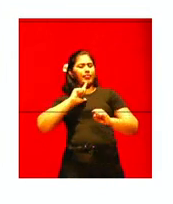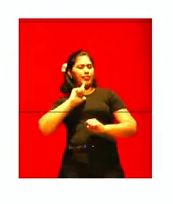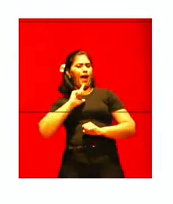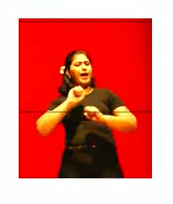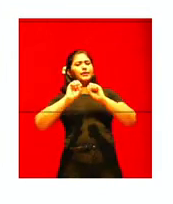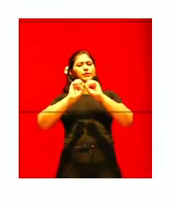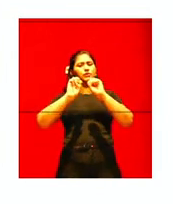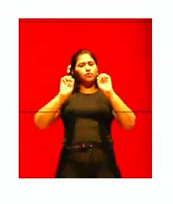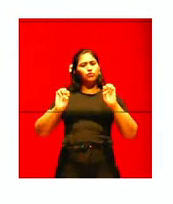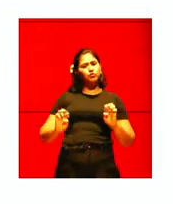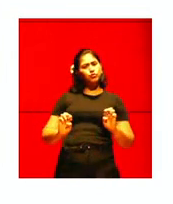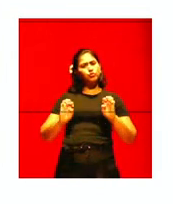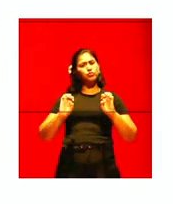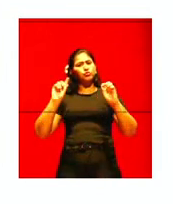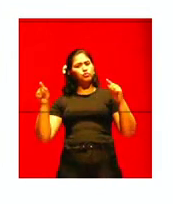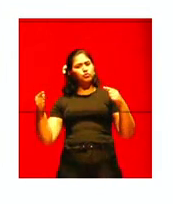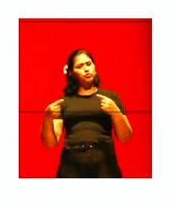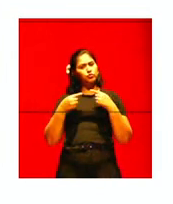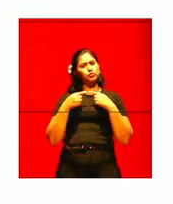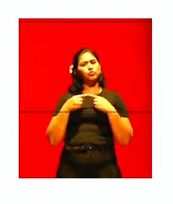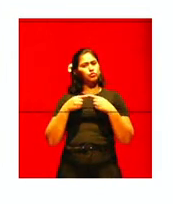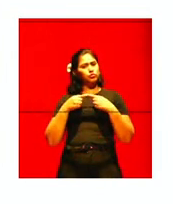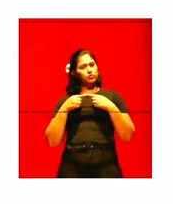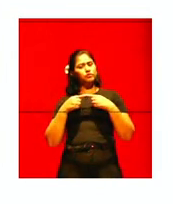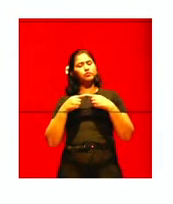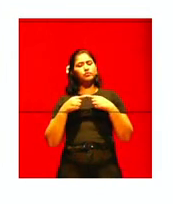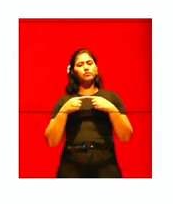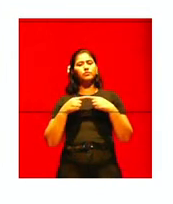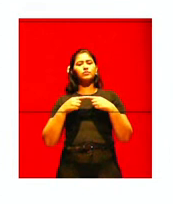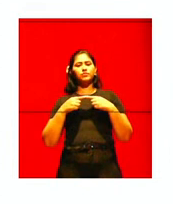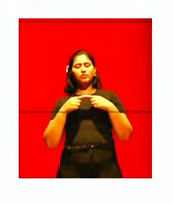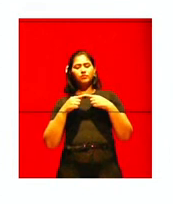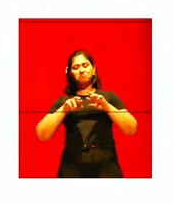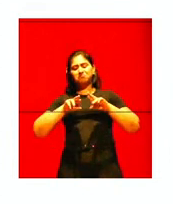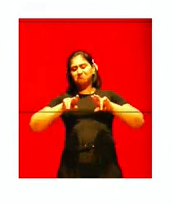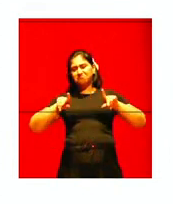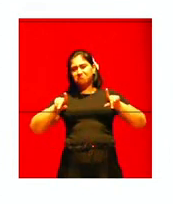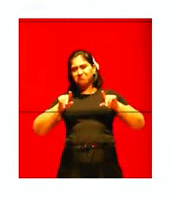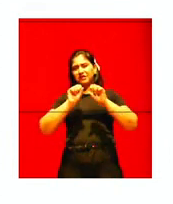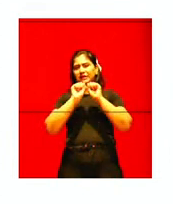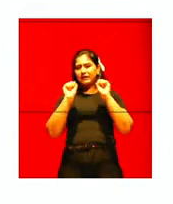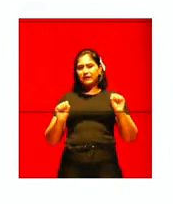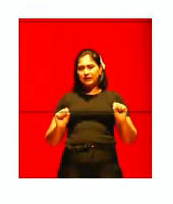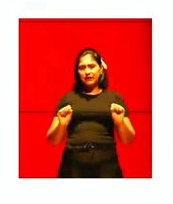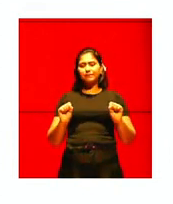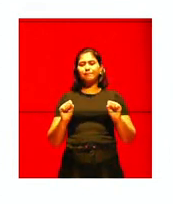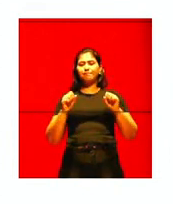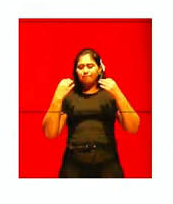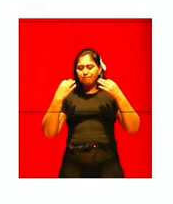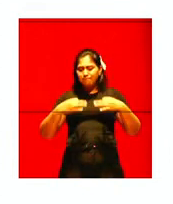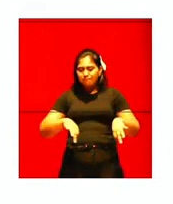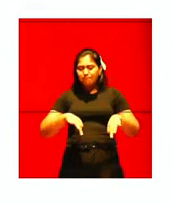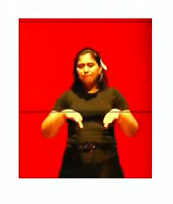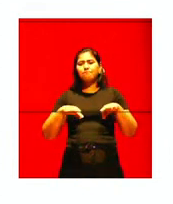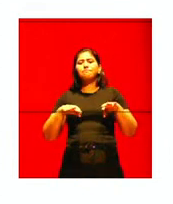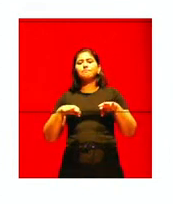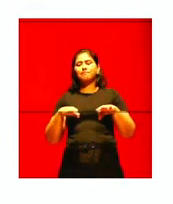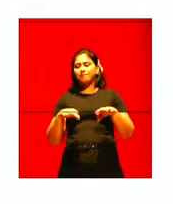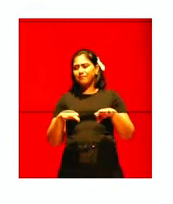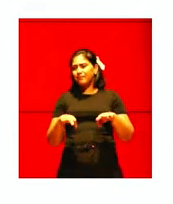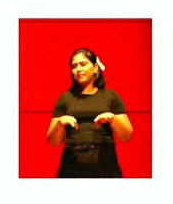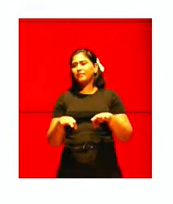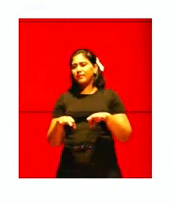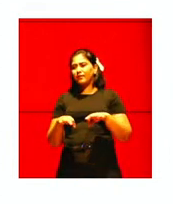estruturadas e correspondem a sistemas e subsistemas adequados às necessidades de